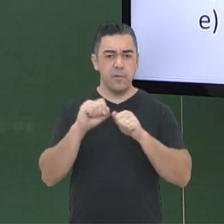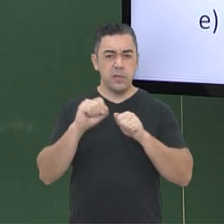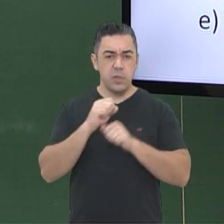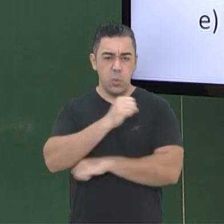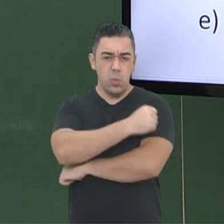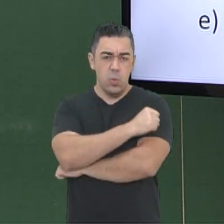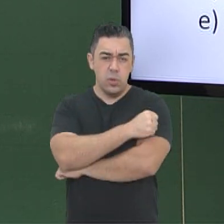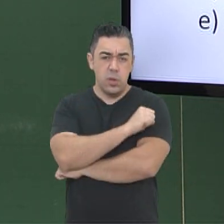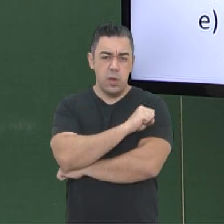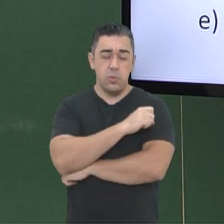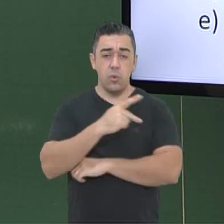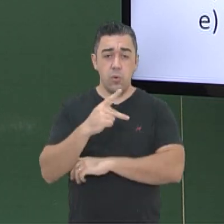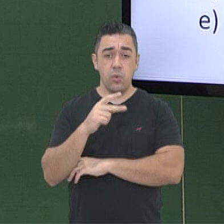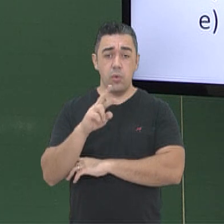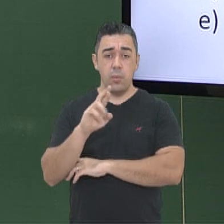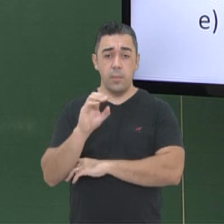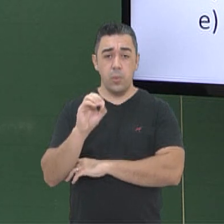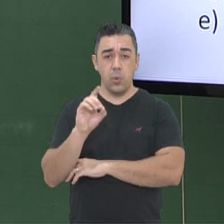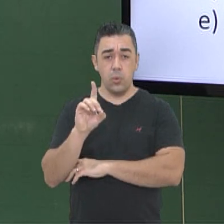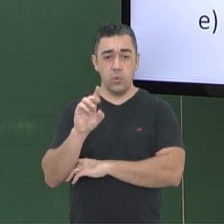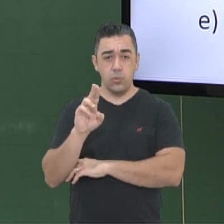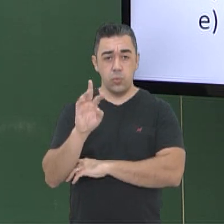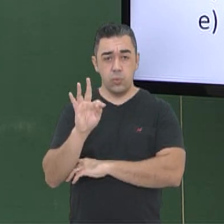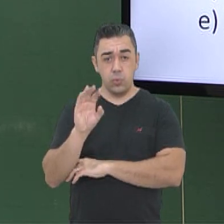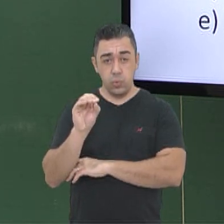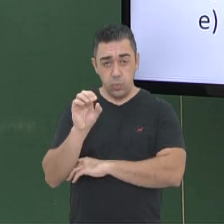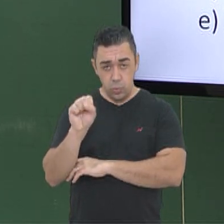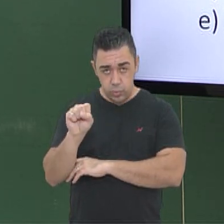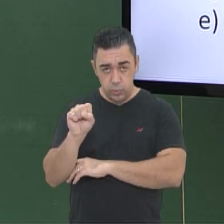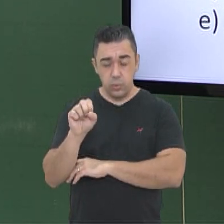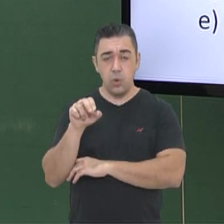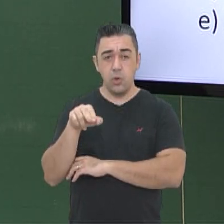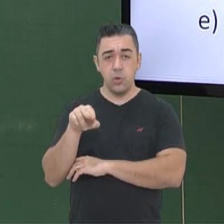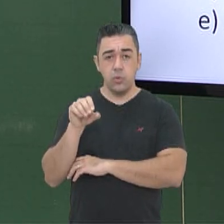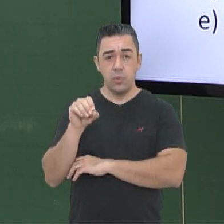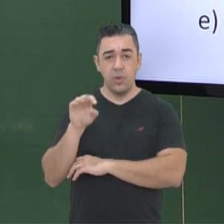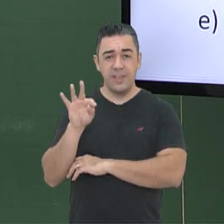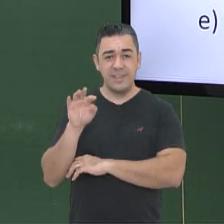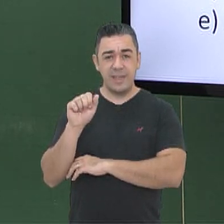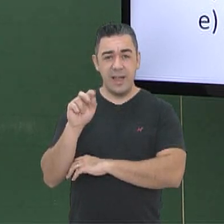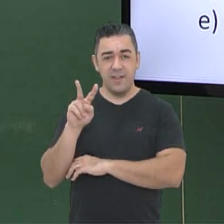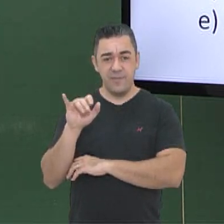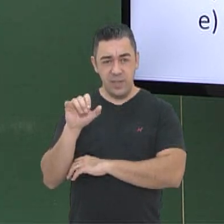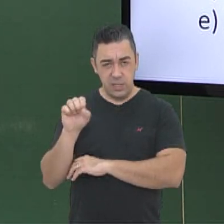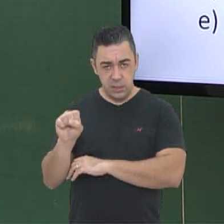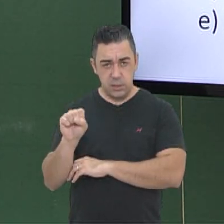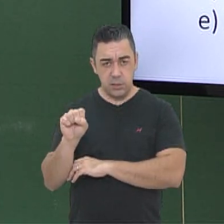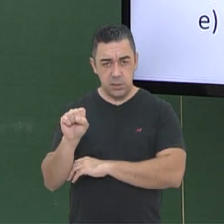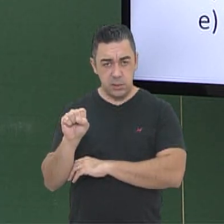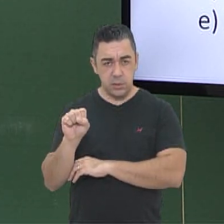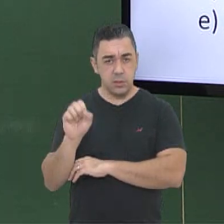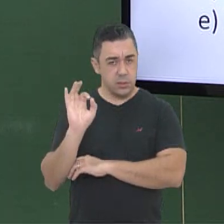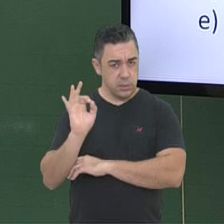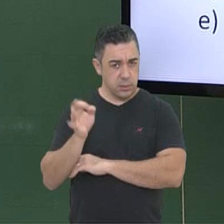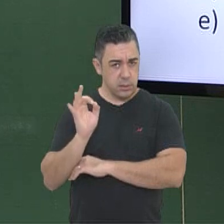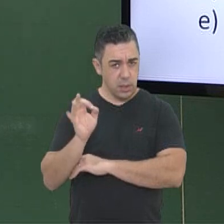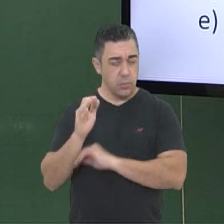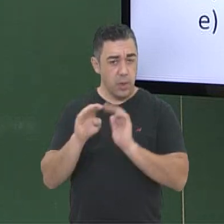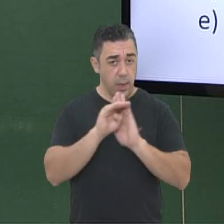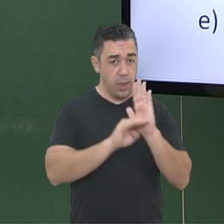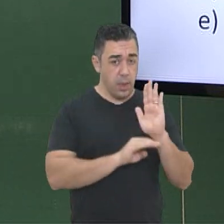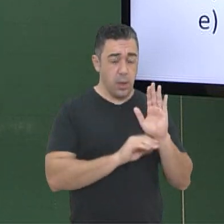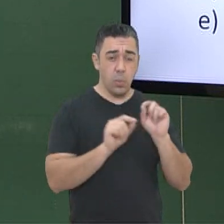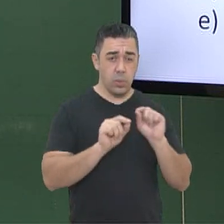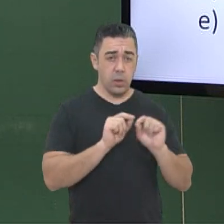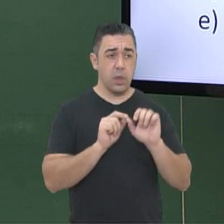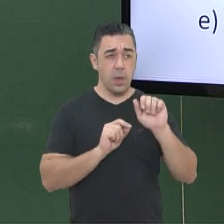8º ano, mas caso não tenha visto, dá uma olhadinha, volta lá, tem bons vídeos na internet ensinando a fazer produtos notáveis, tá? Que